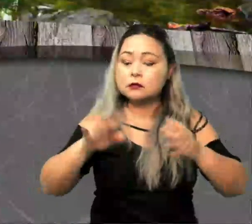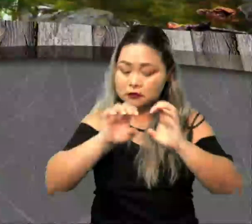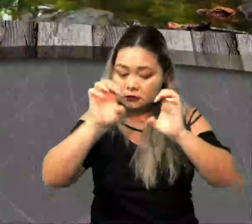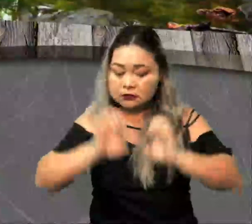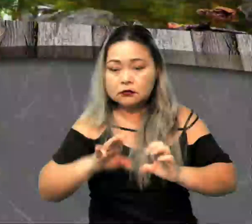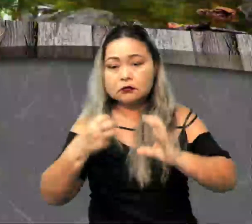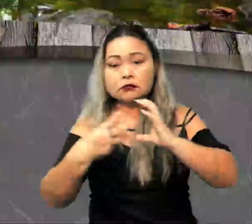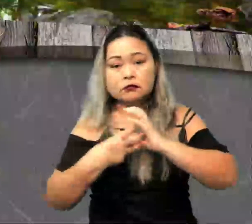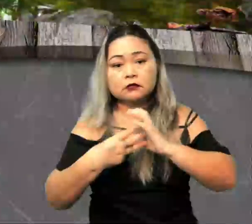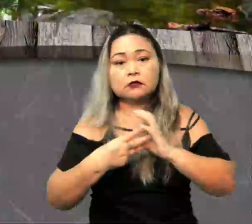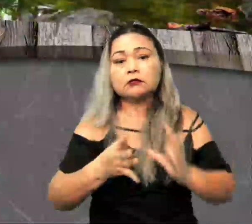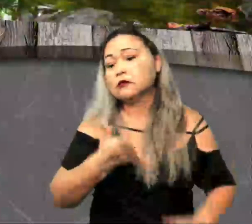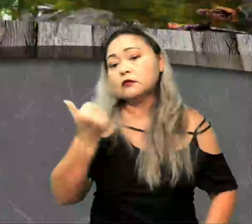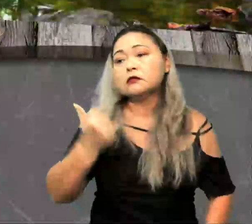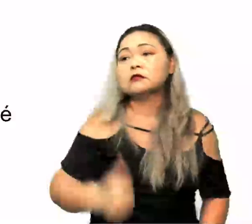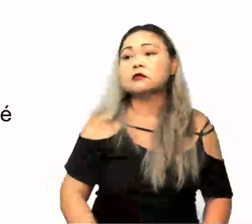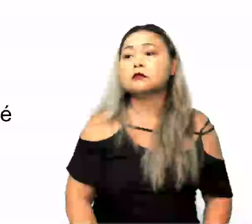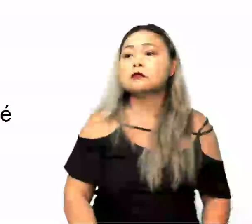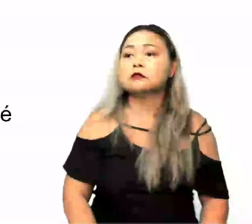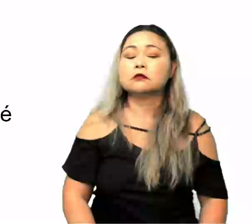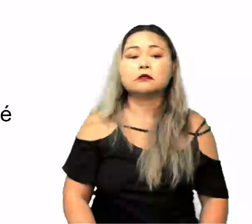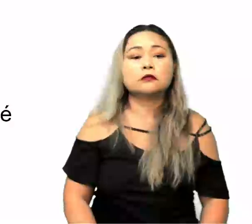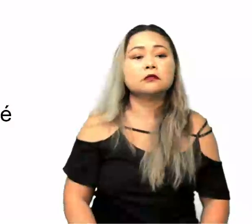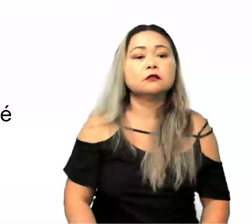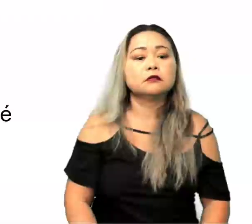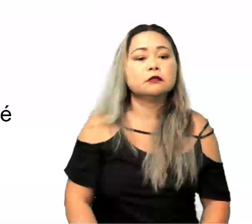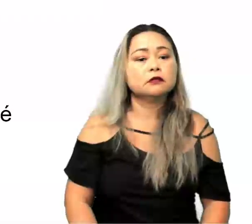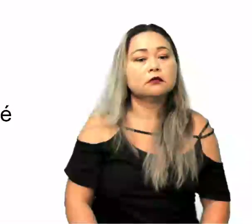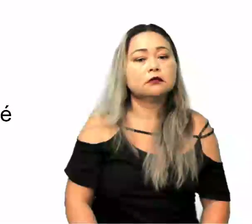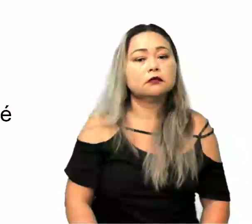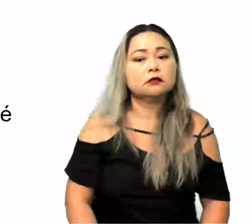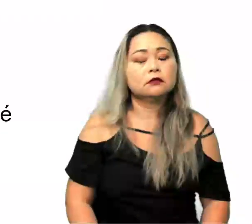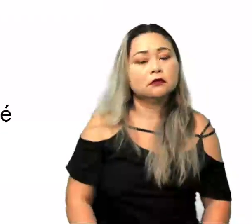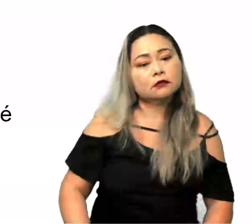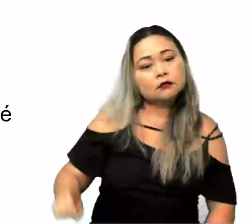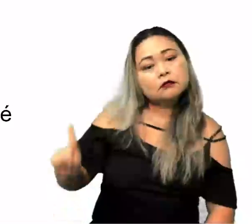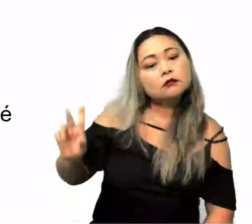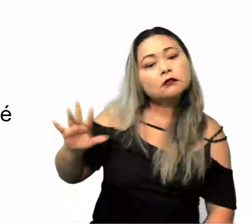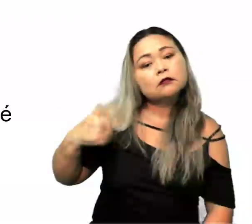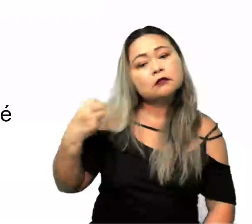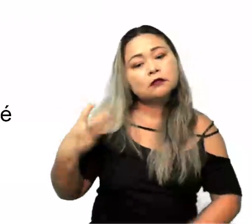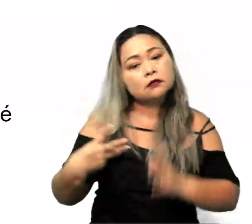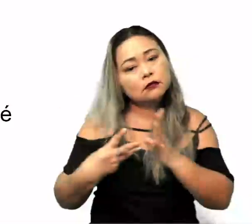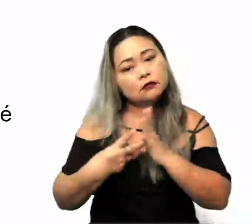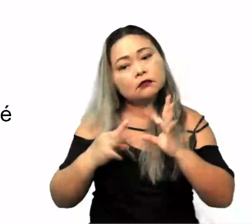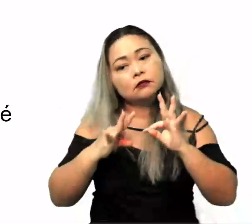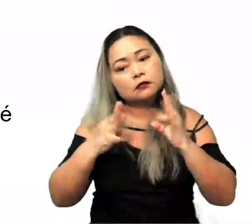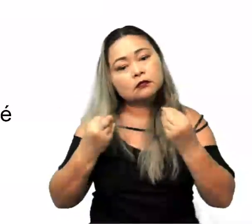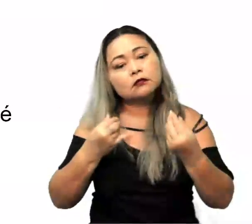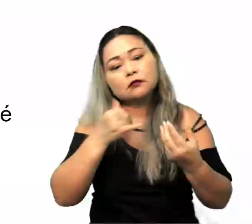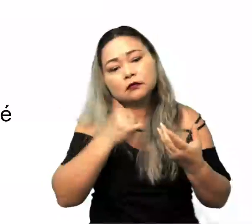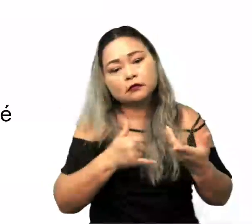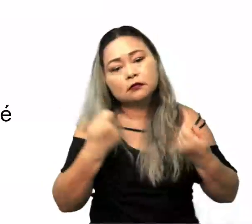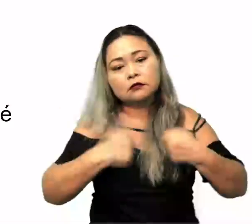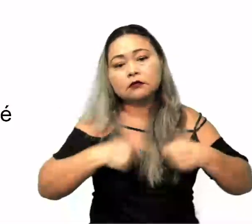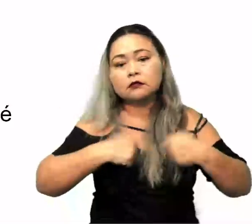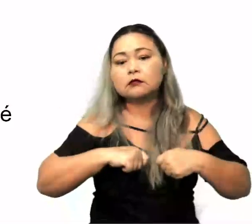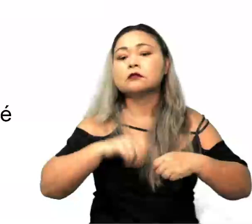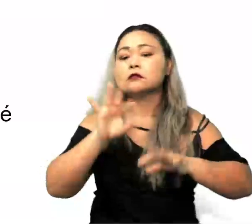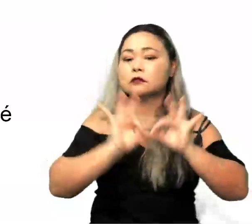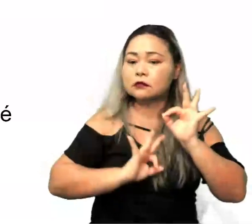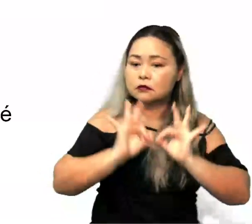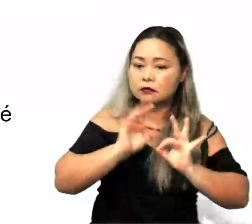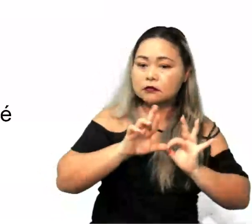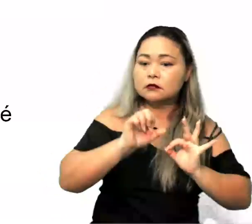estrutura, a célula. Vamos lá para 2? Continuando aqui. E é através da célula que toda a energia necessária